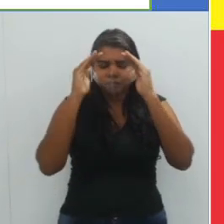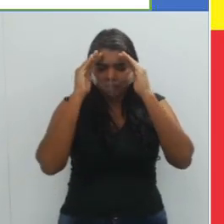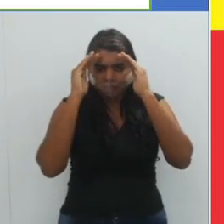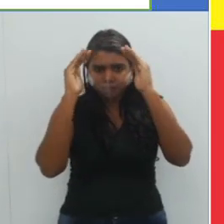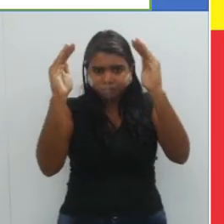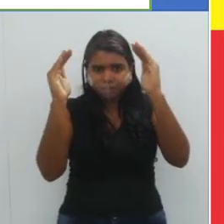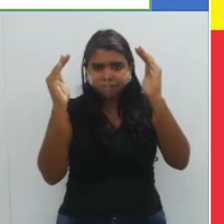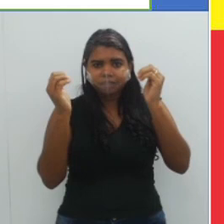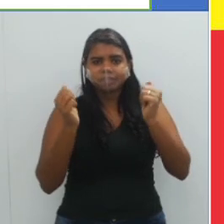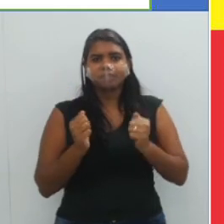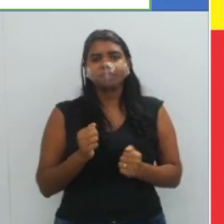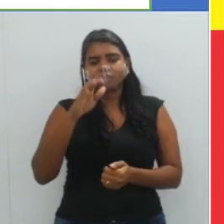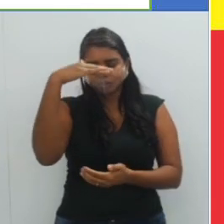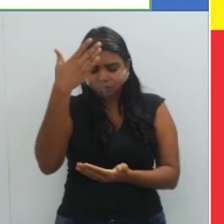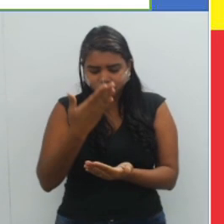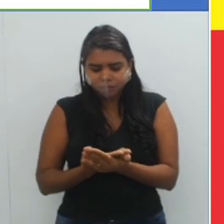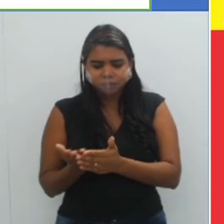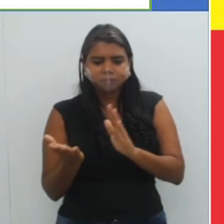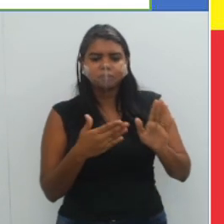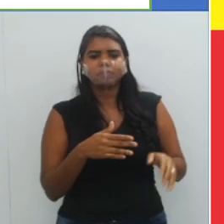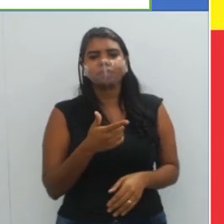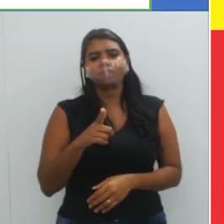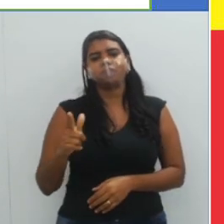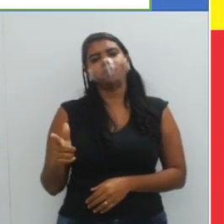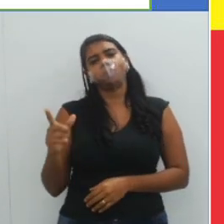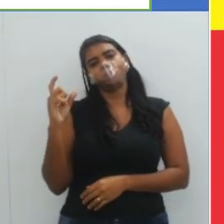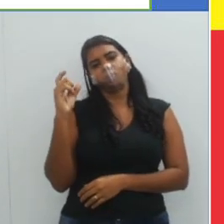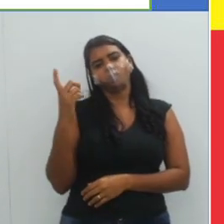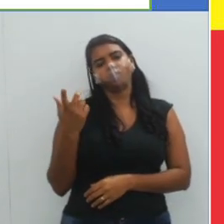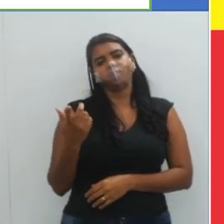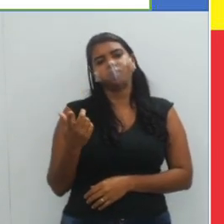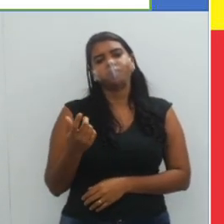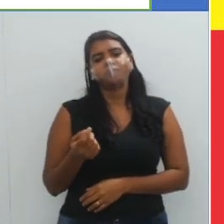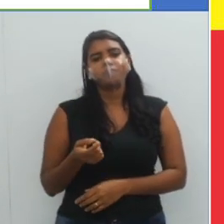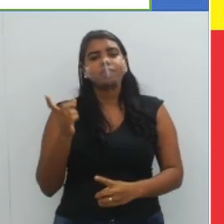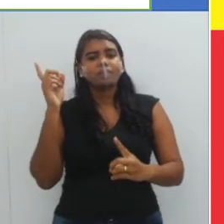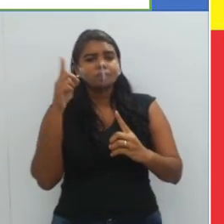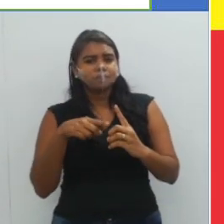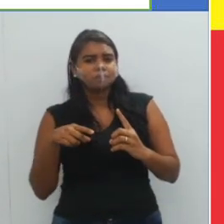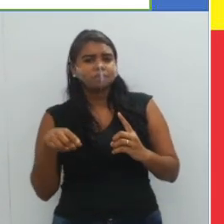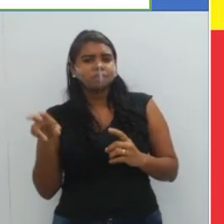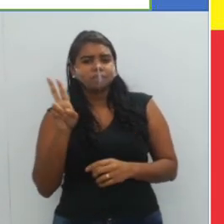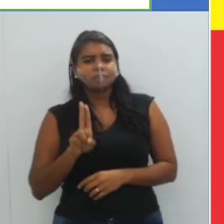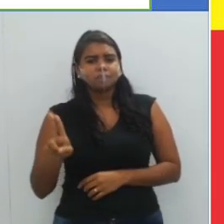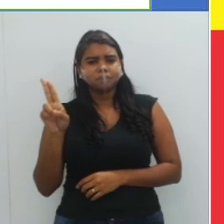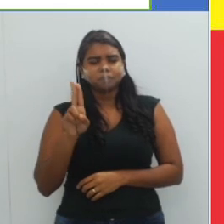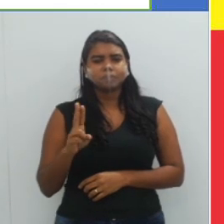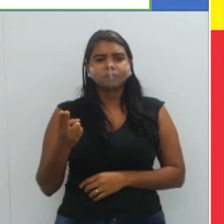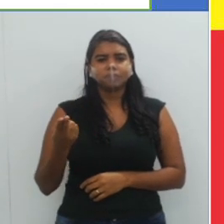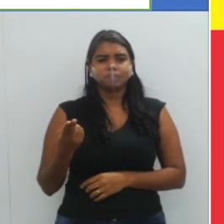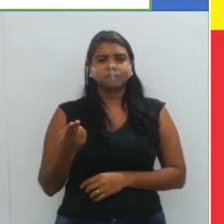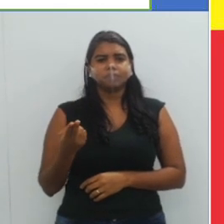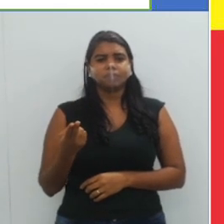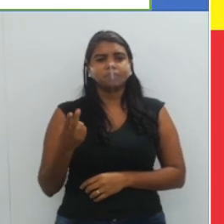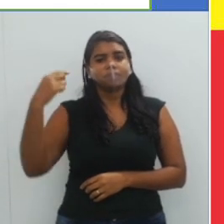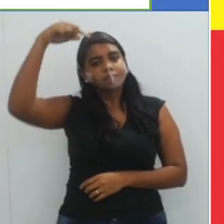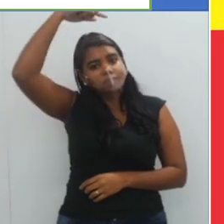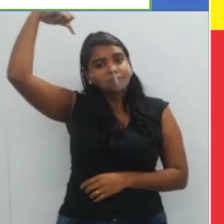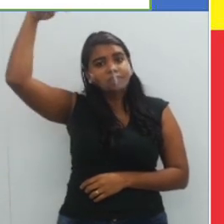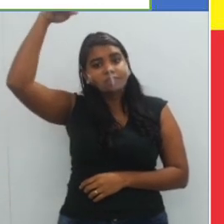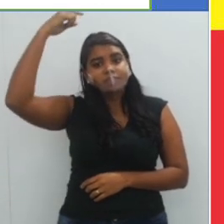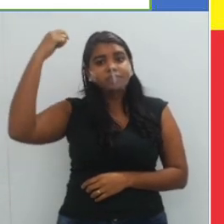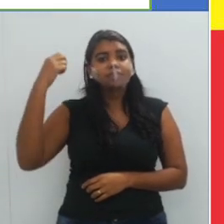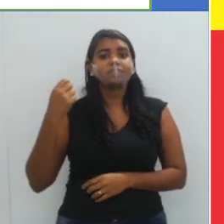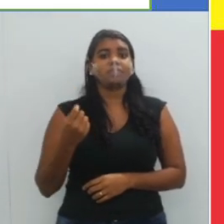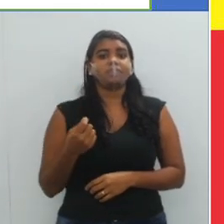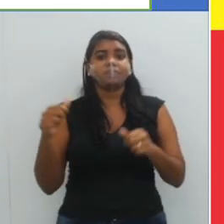respeito, veneração. Em outras palavras, os objetos são muitas vezes considerados santos ou